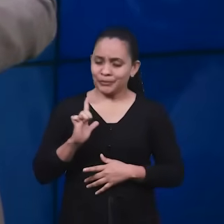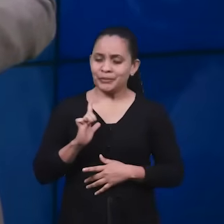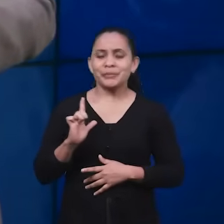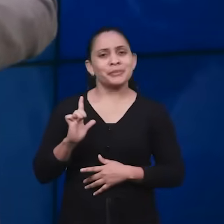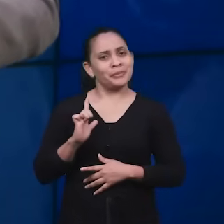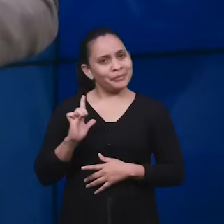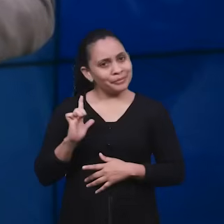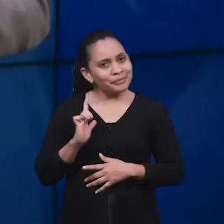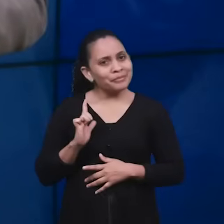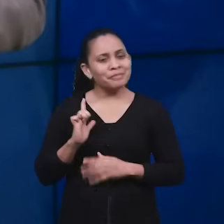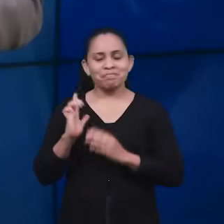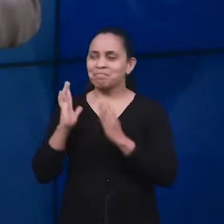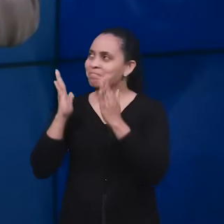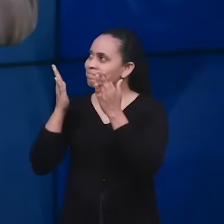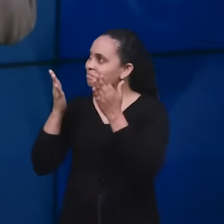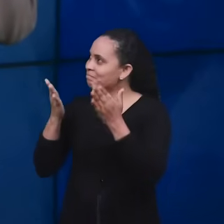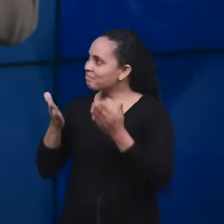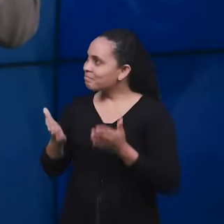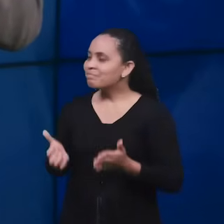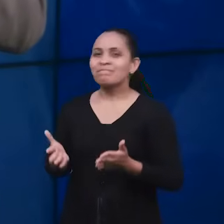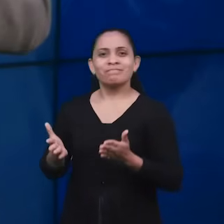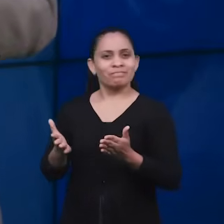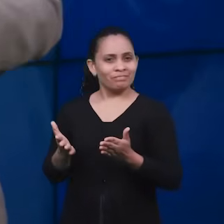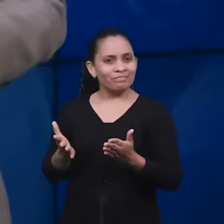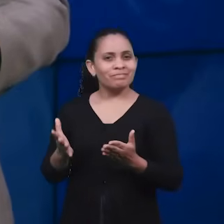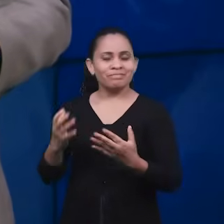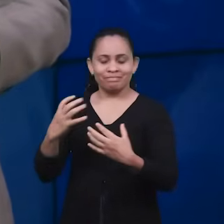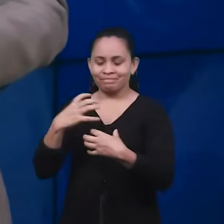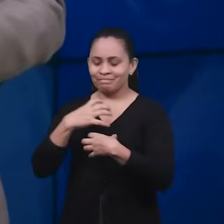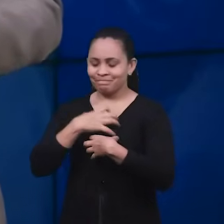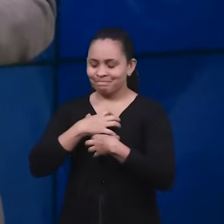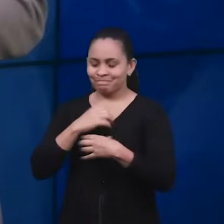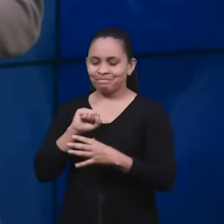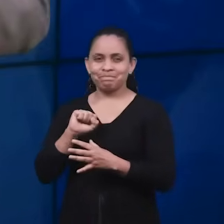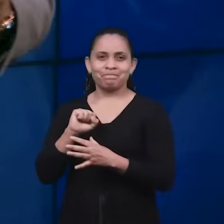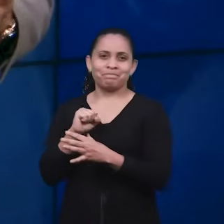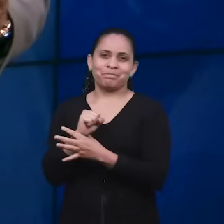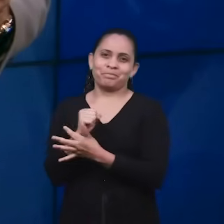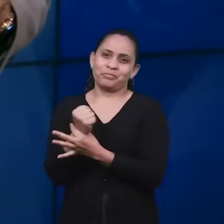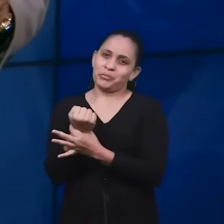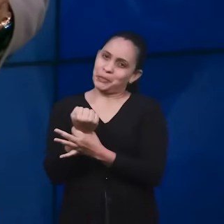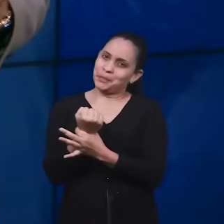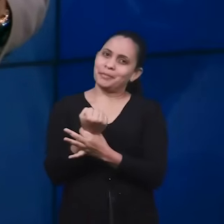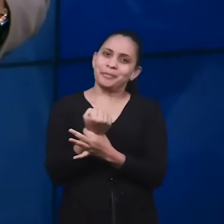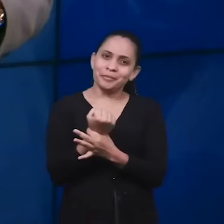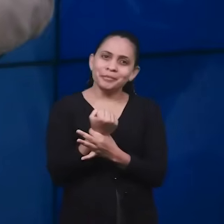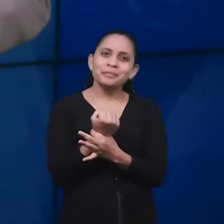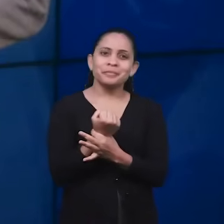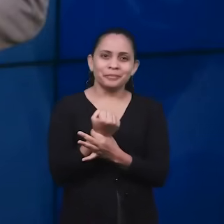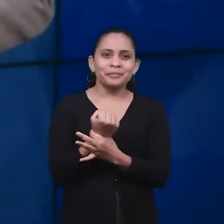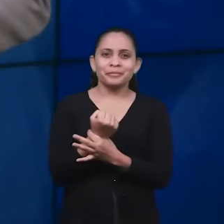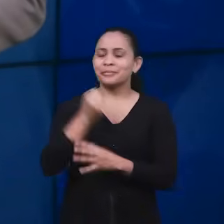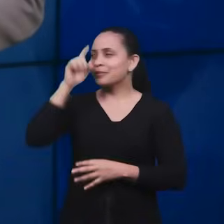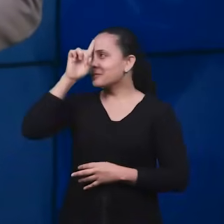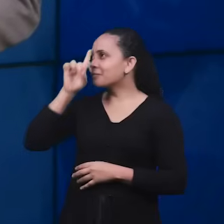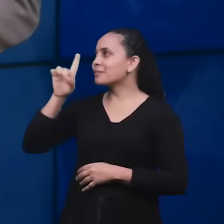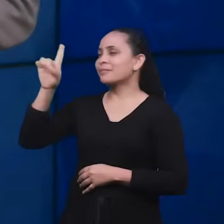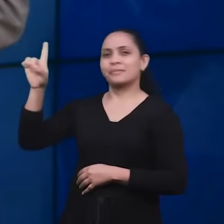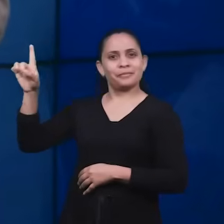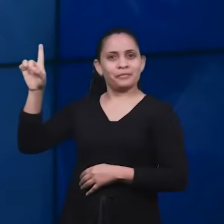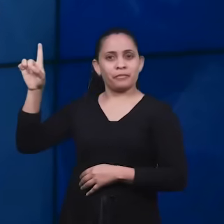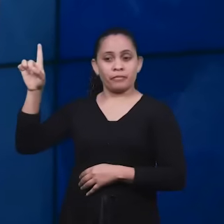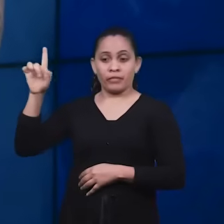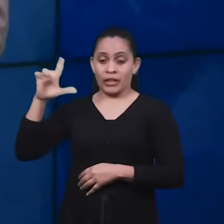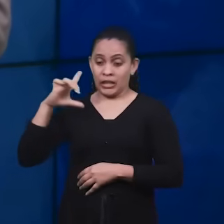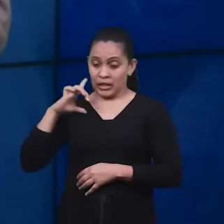estabilidade, por isso que em Jesus há segurança, porque não há variação nele, não há sombra, ele fala, a